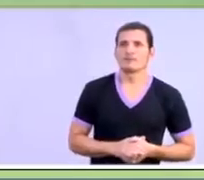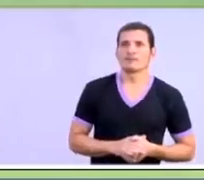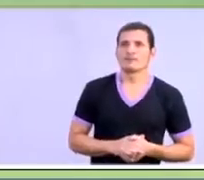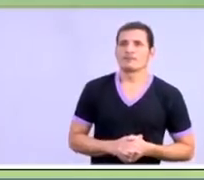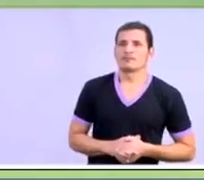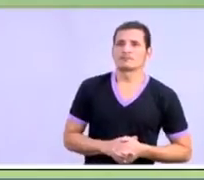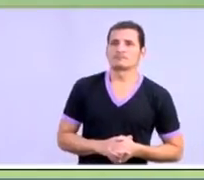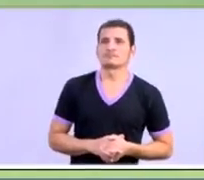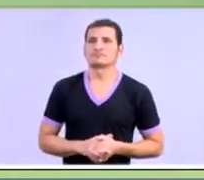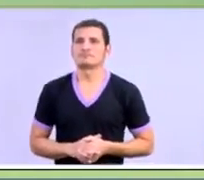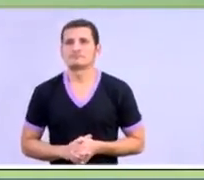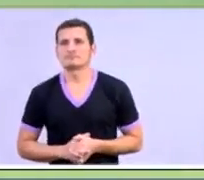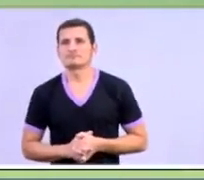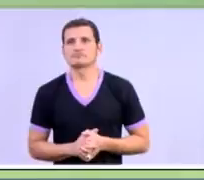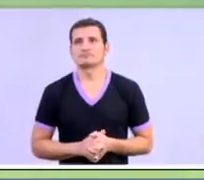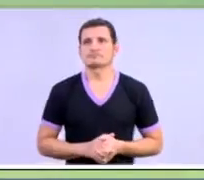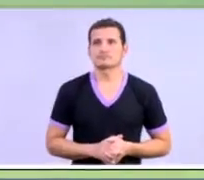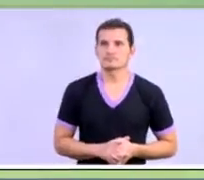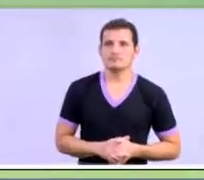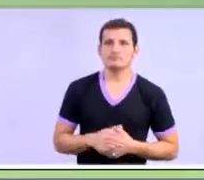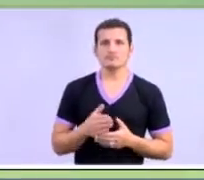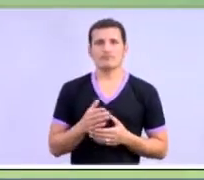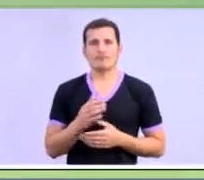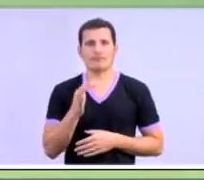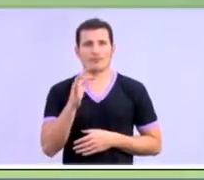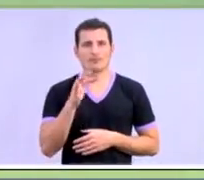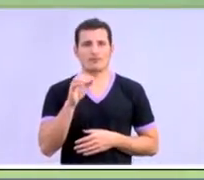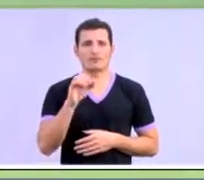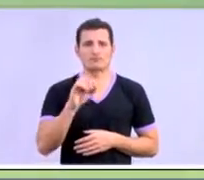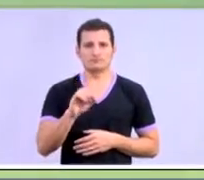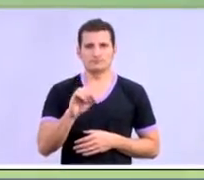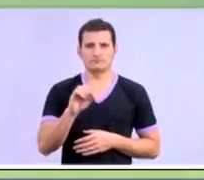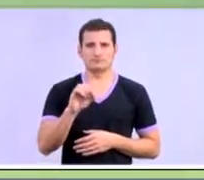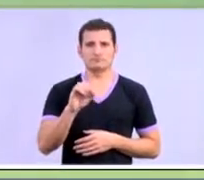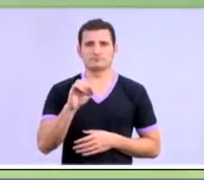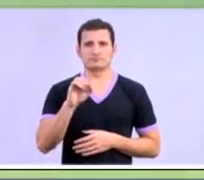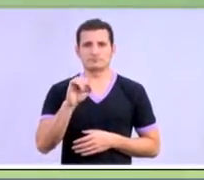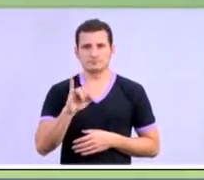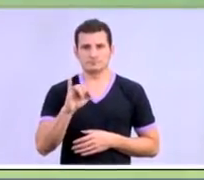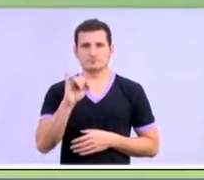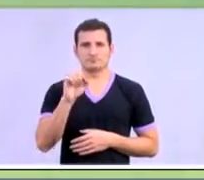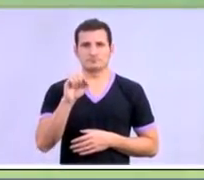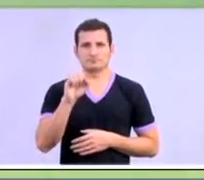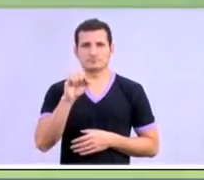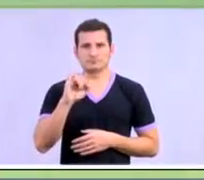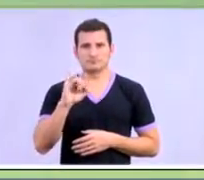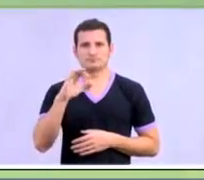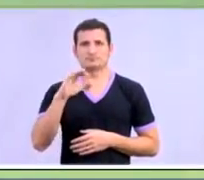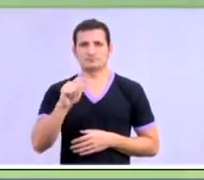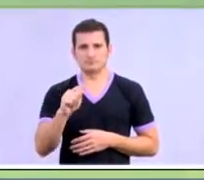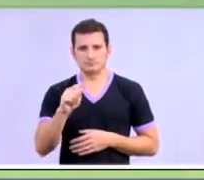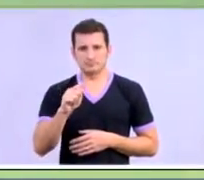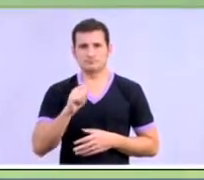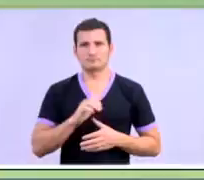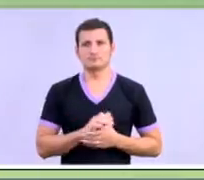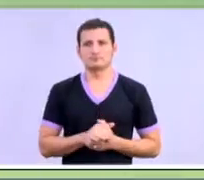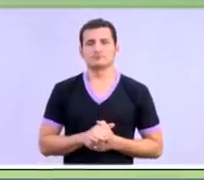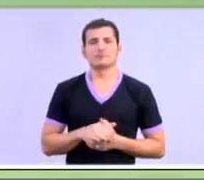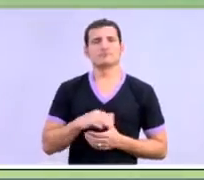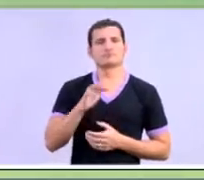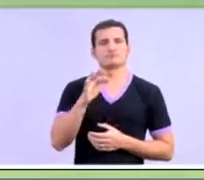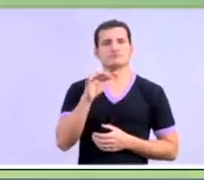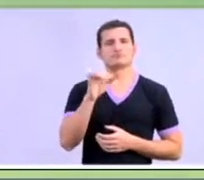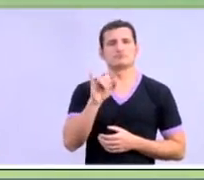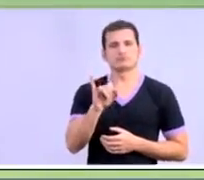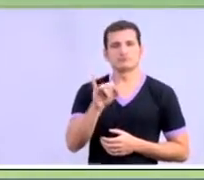Vamos começar então com a camada física, camada 1. Bom, os protocolos da camada